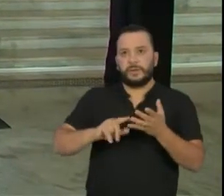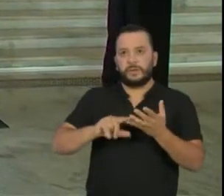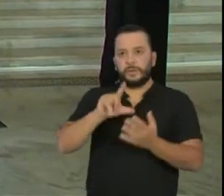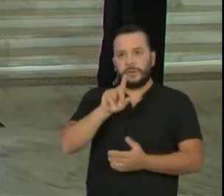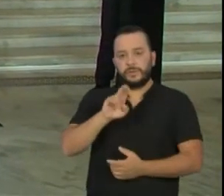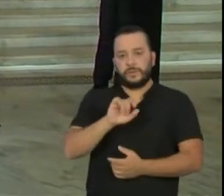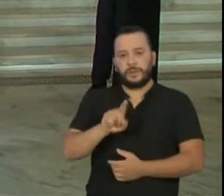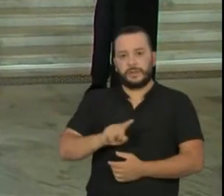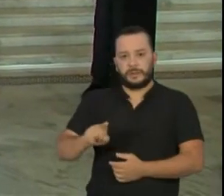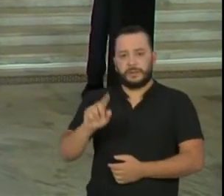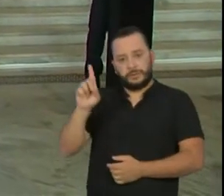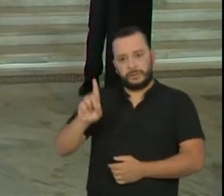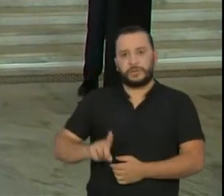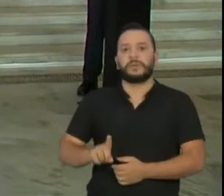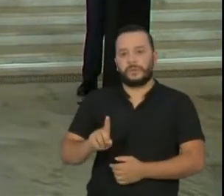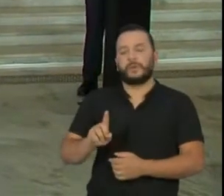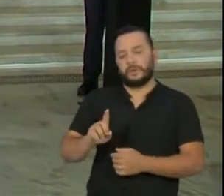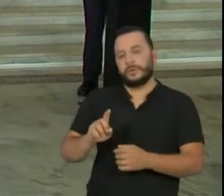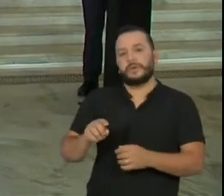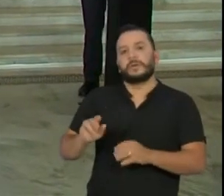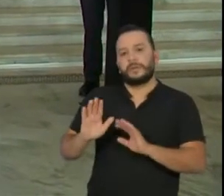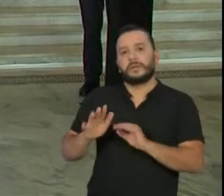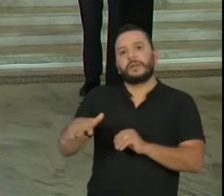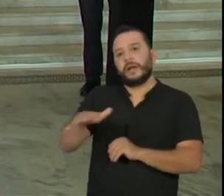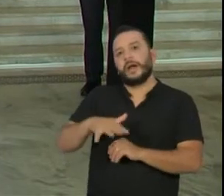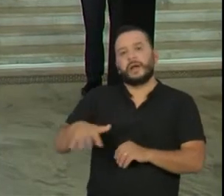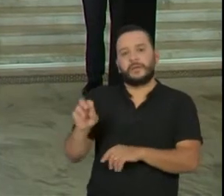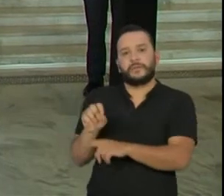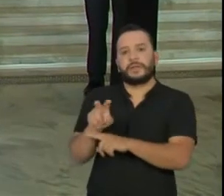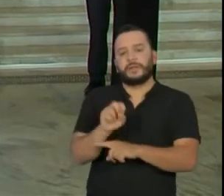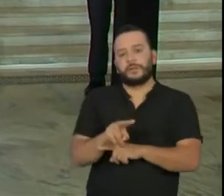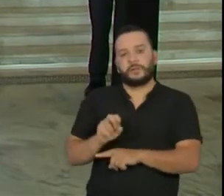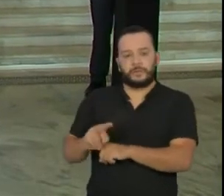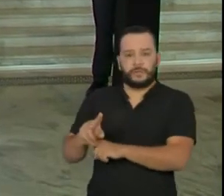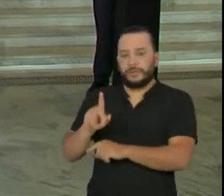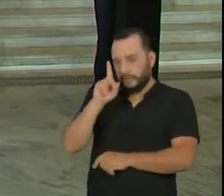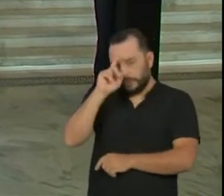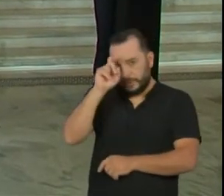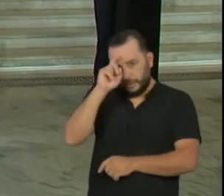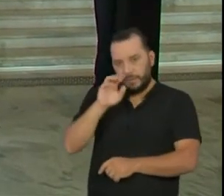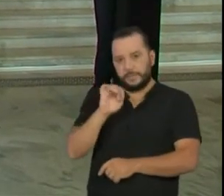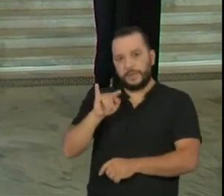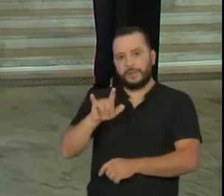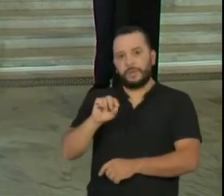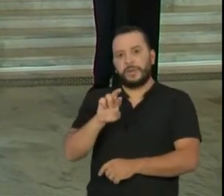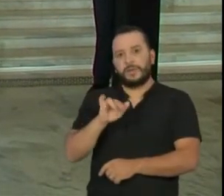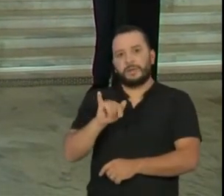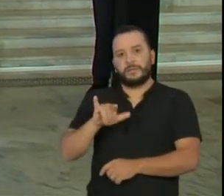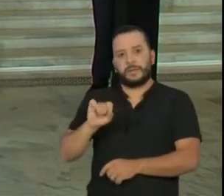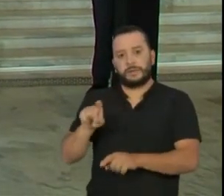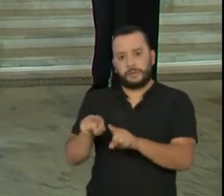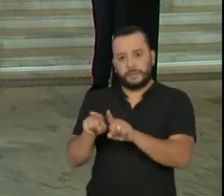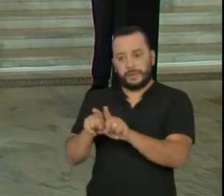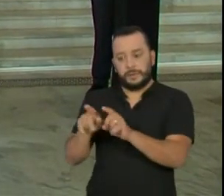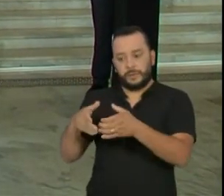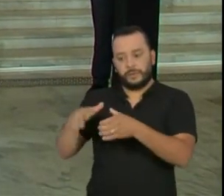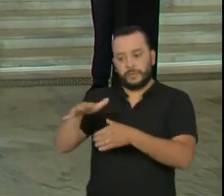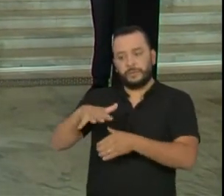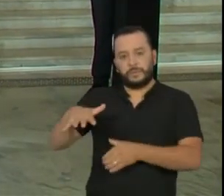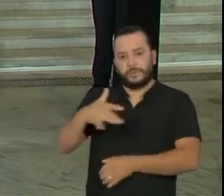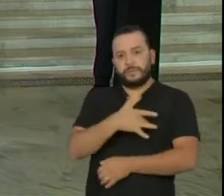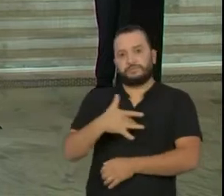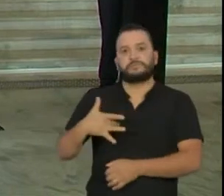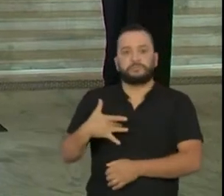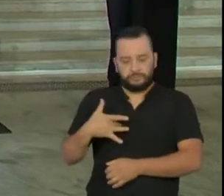Pereira Júnior, que é o diretor de Infectologia do Hospital Emílio Ribas e integrante do Comitê de Saúde, o Centro